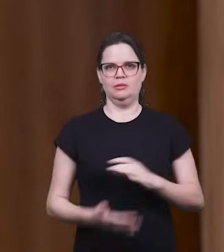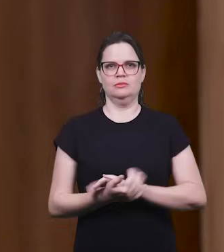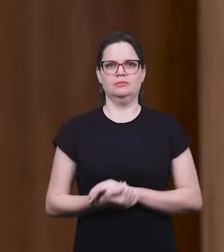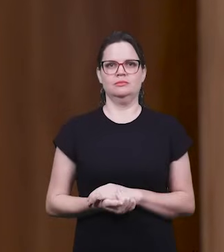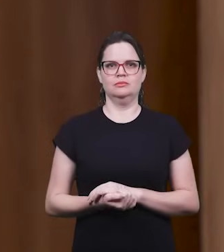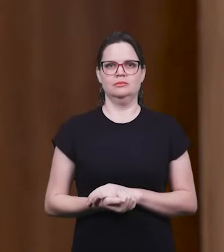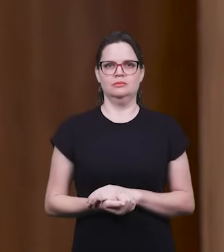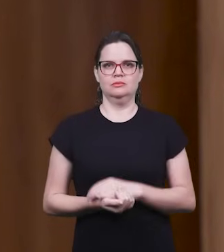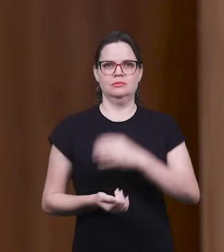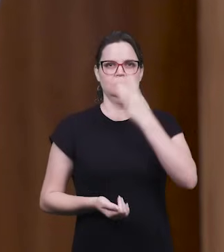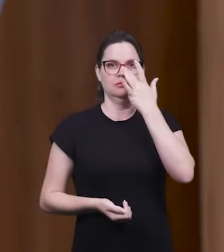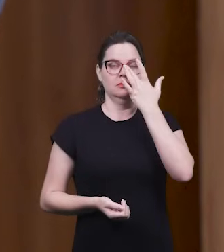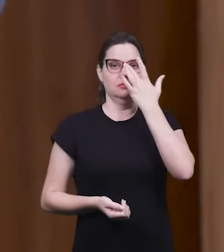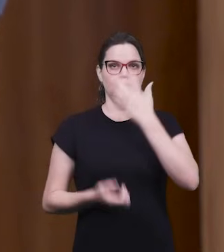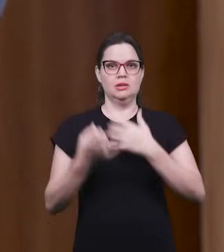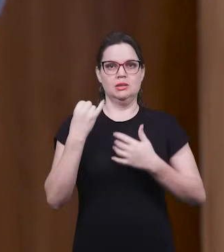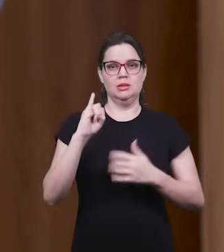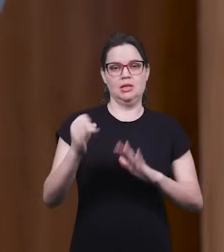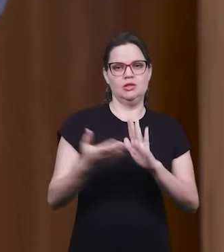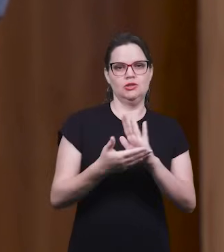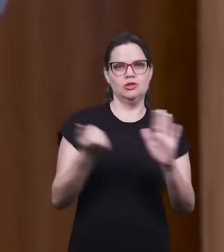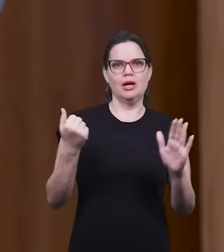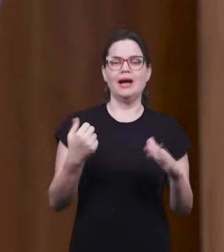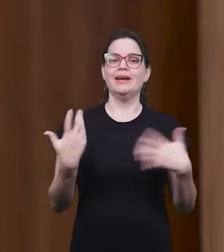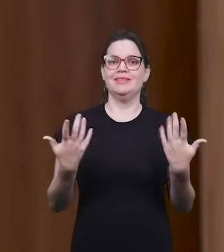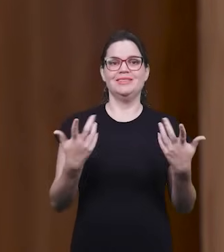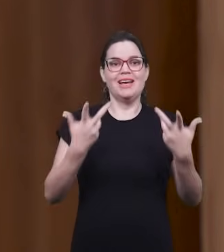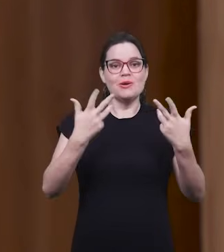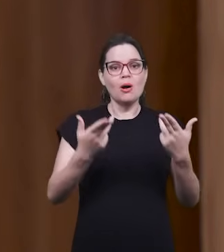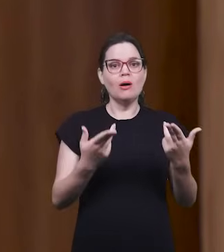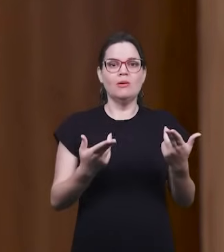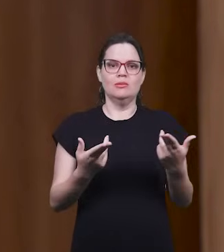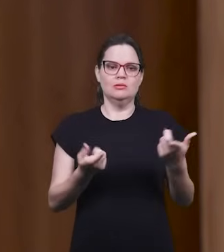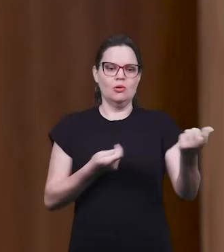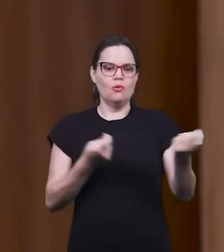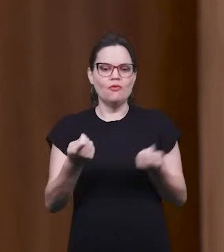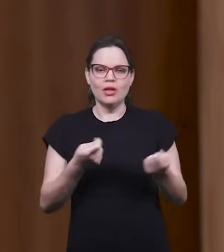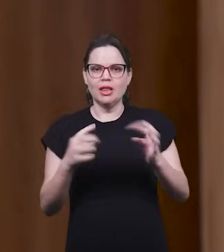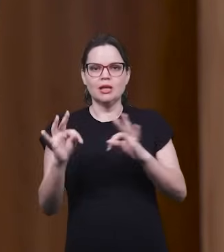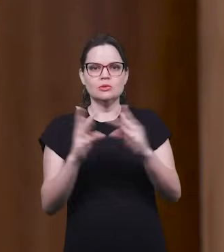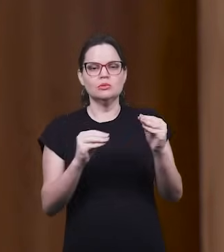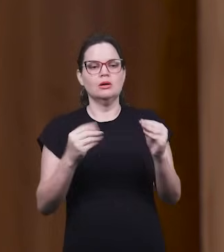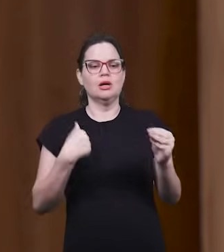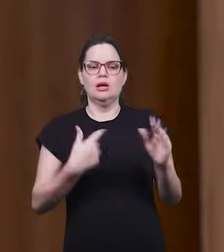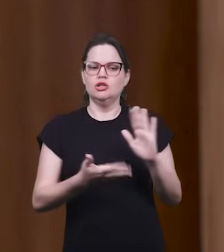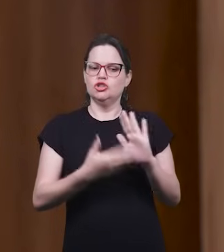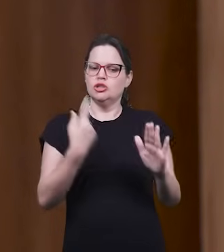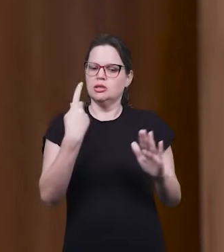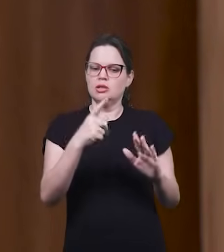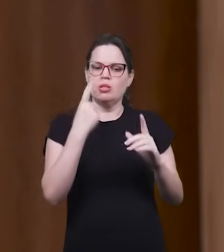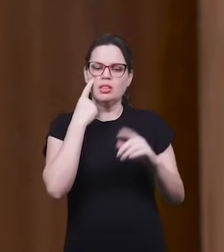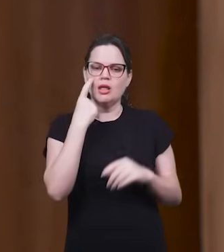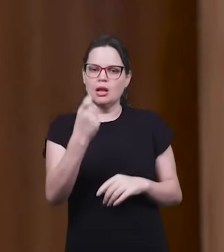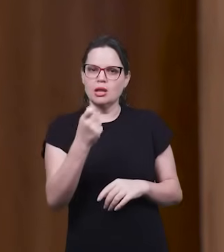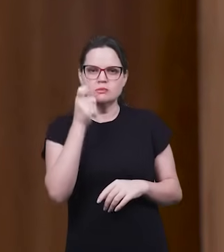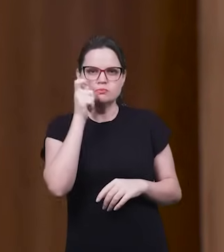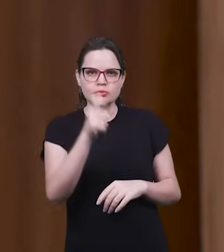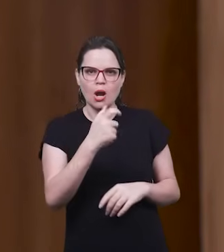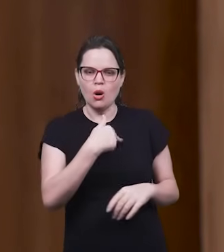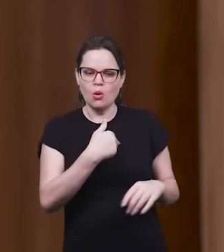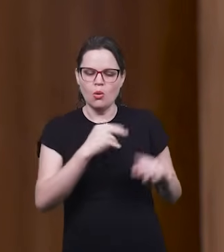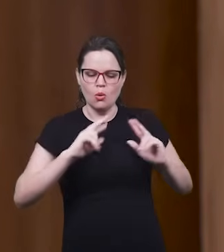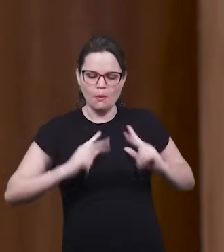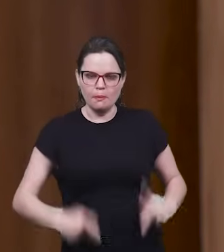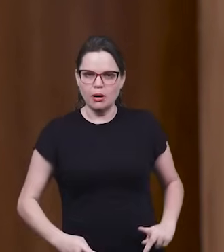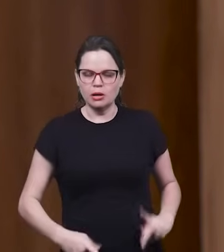Tiram o interesse. Tira o interesse humano, tira isso aqui. Então, entra aquilo que é espiritual. O que, que tem? Se